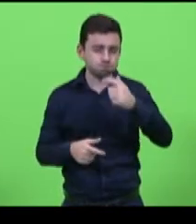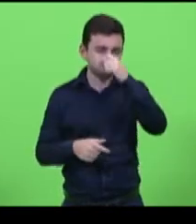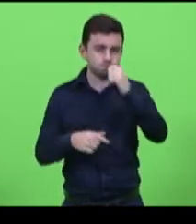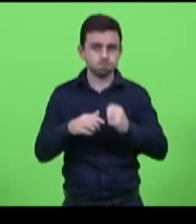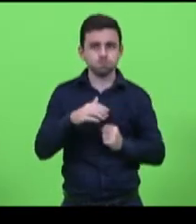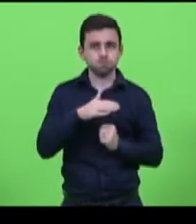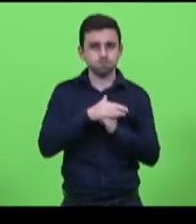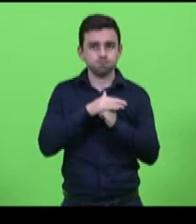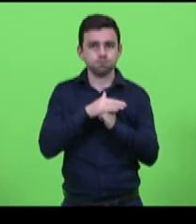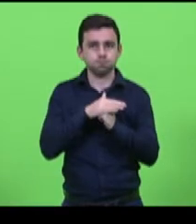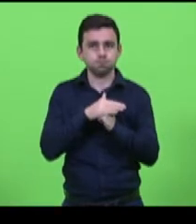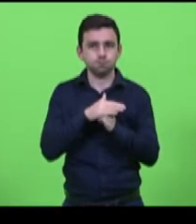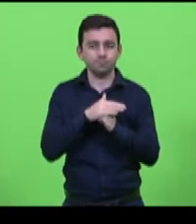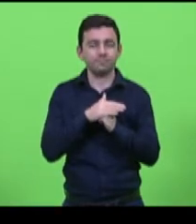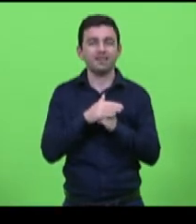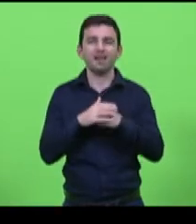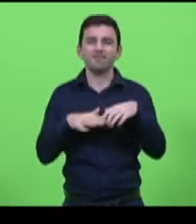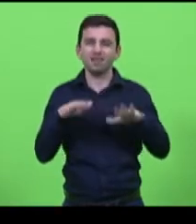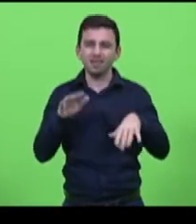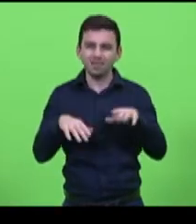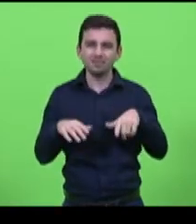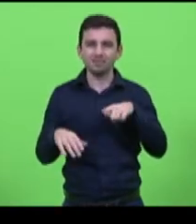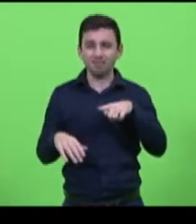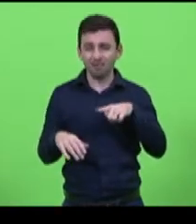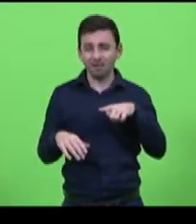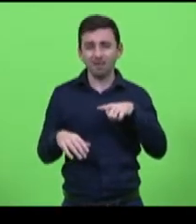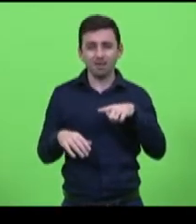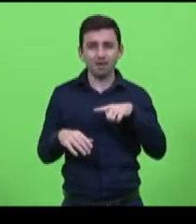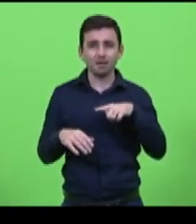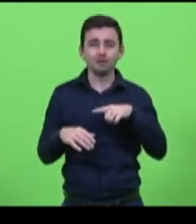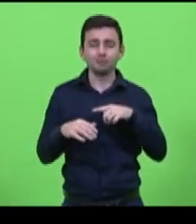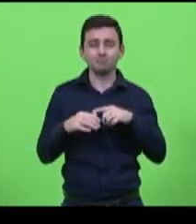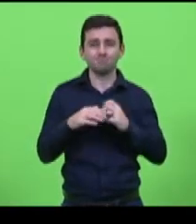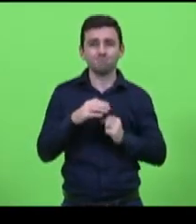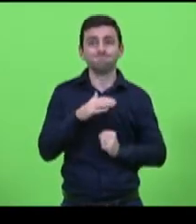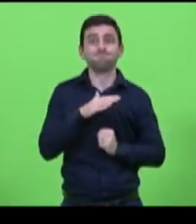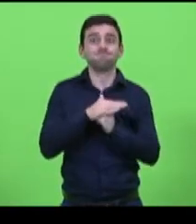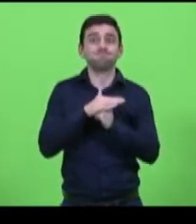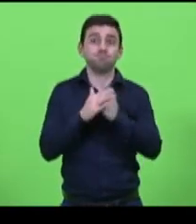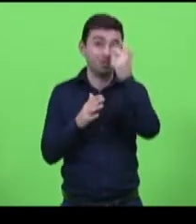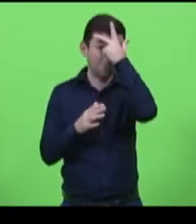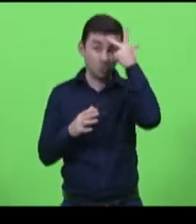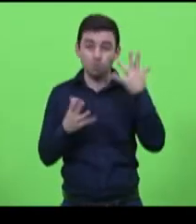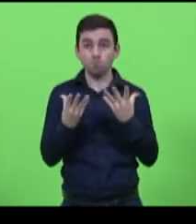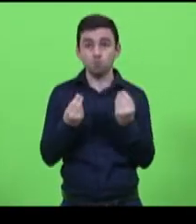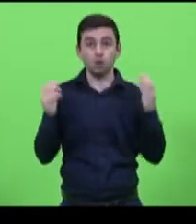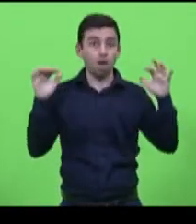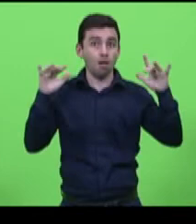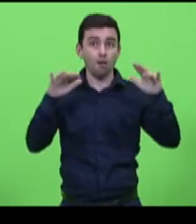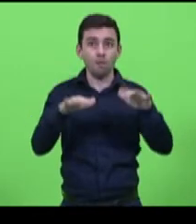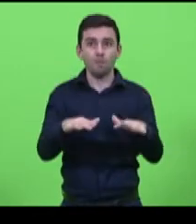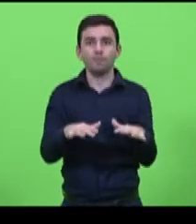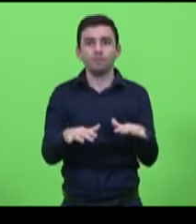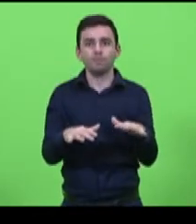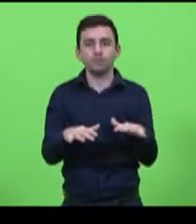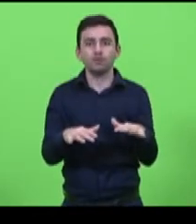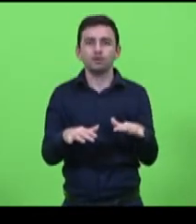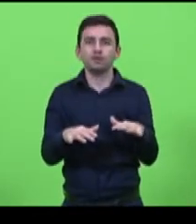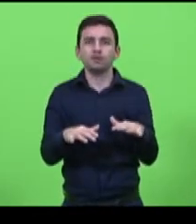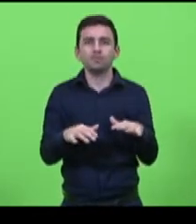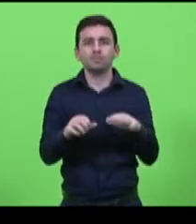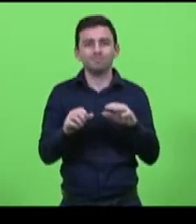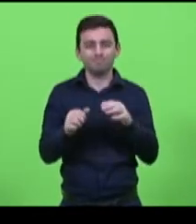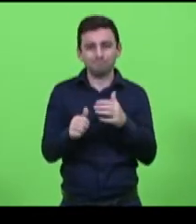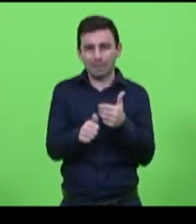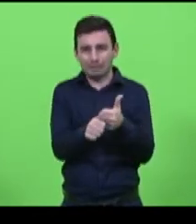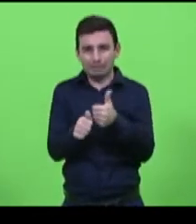vezes, né, uma missa, um culto, faz com que hajam centenas de pessoas, uma próxima da